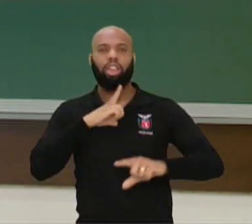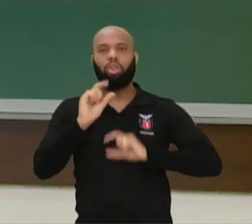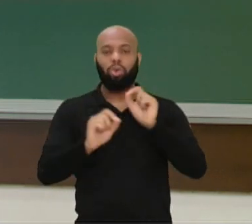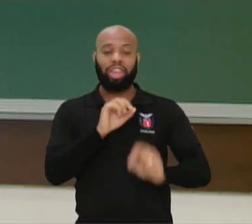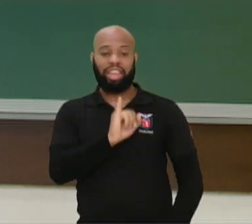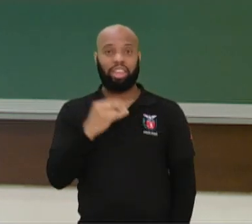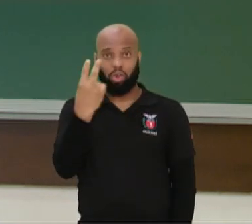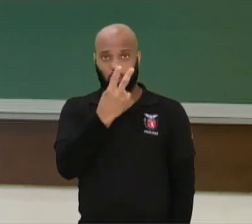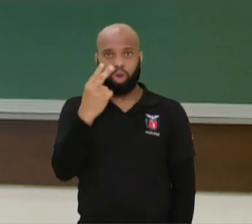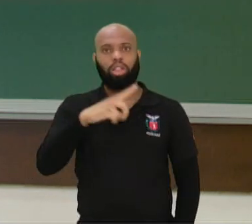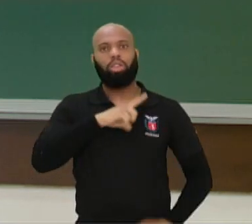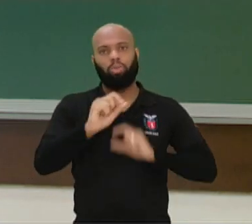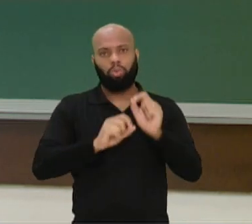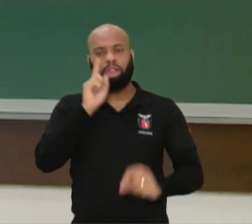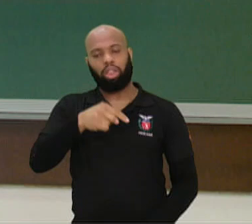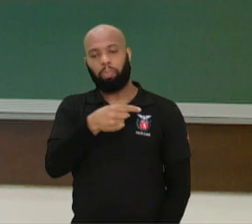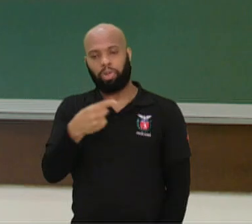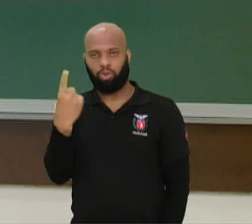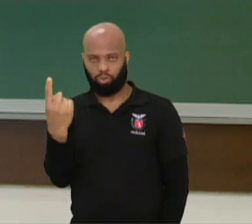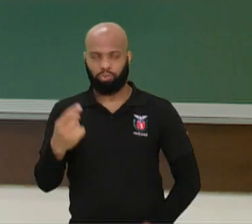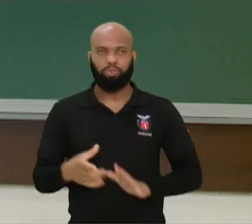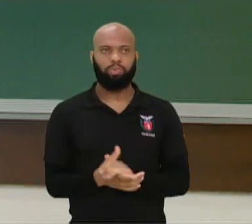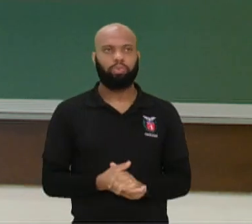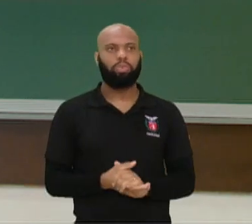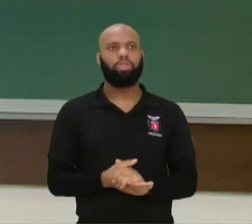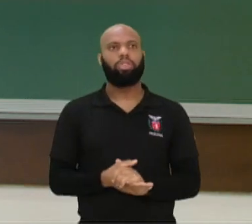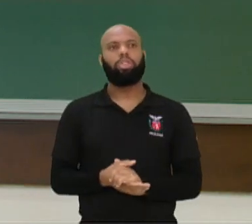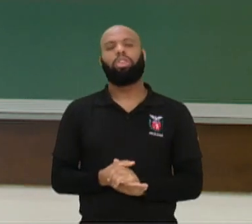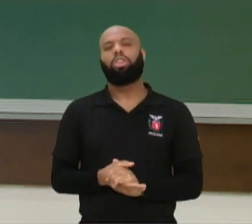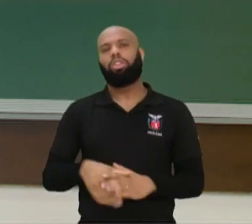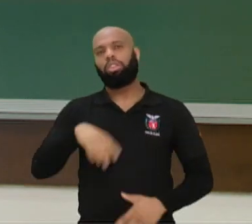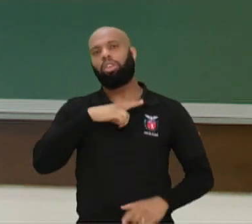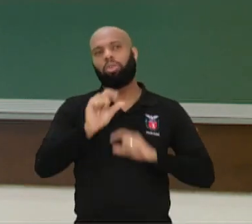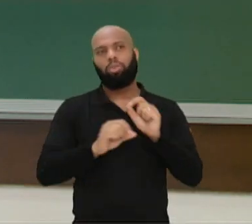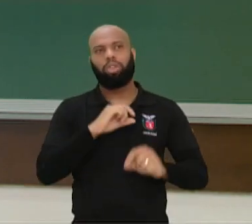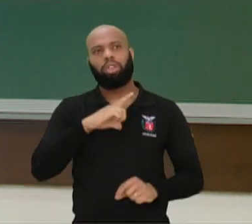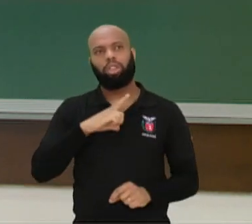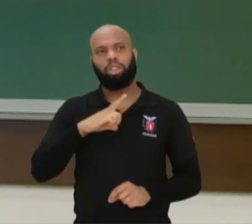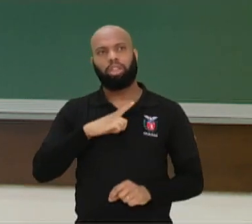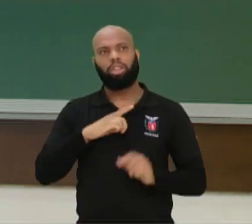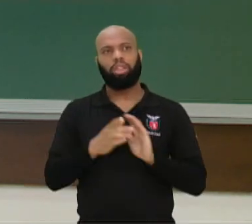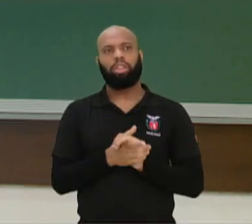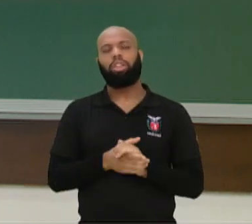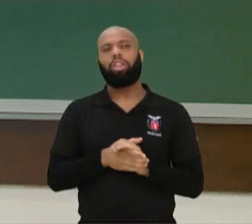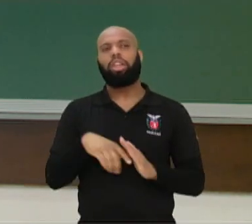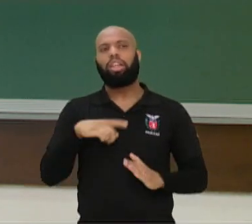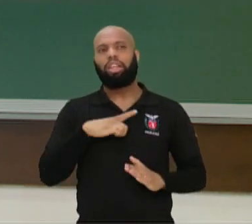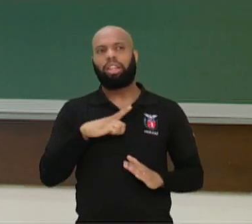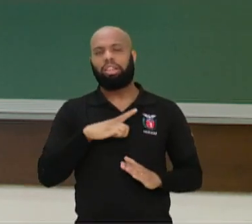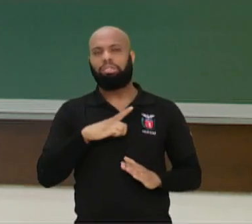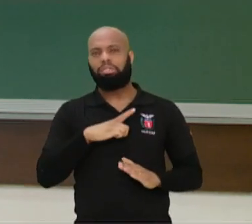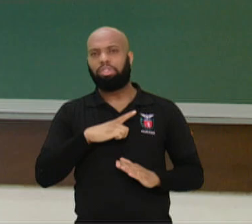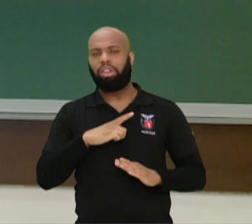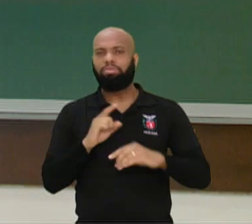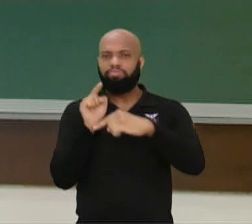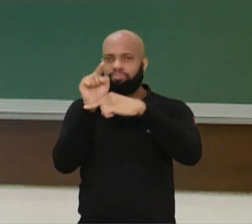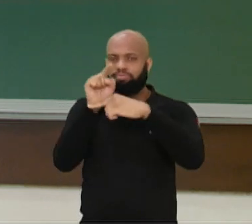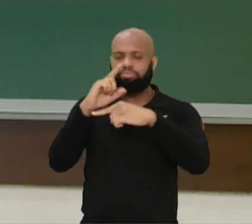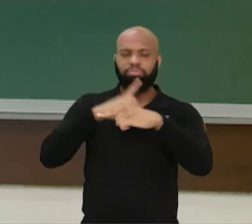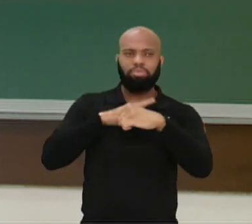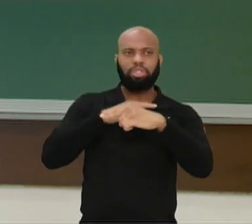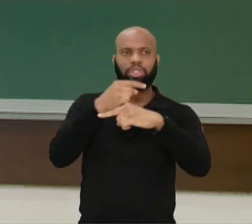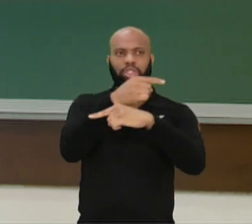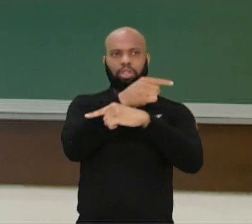quadrado ficou menos 1. E aí, nós vamos ter que no numerador eu tenho